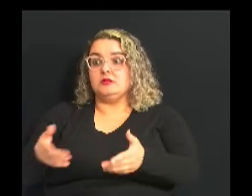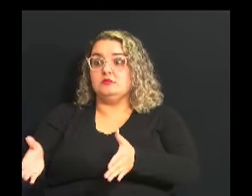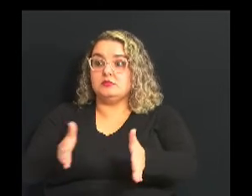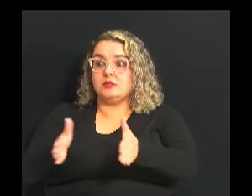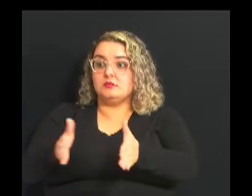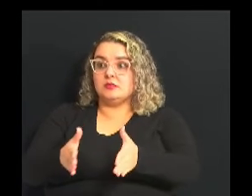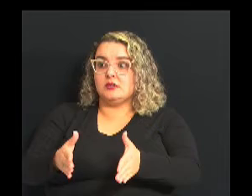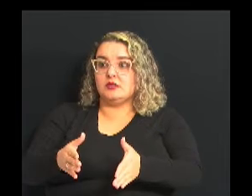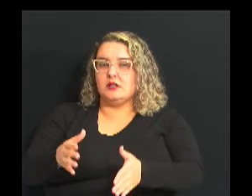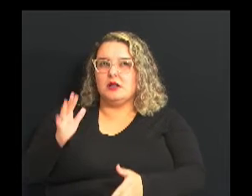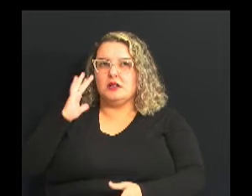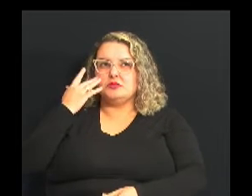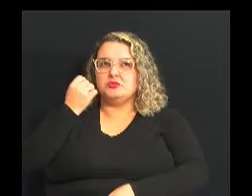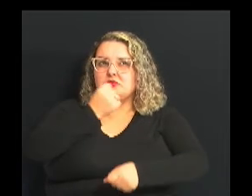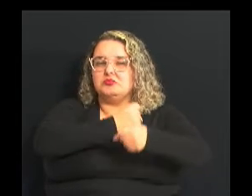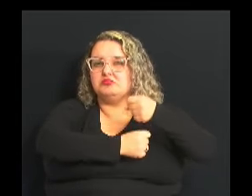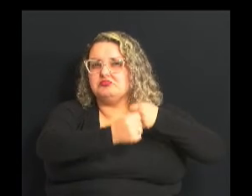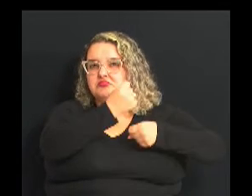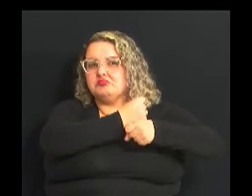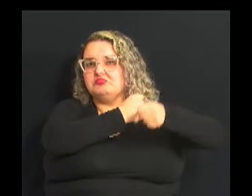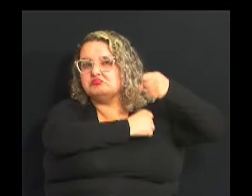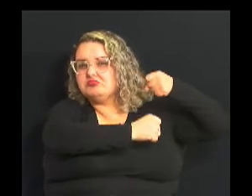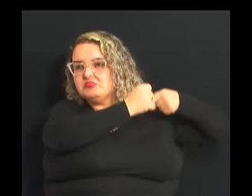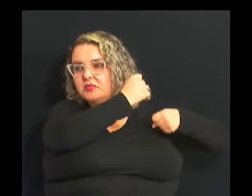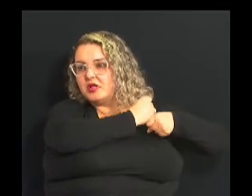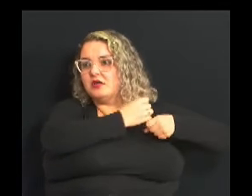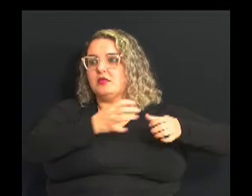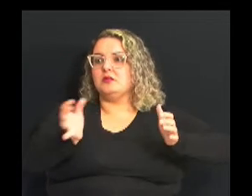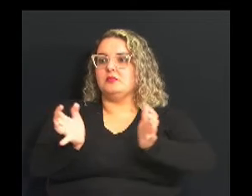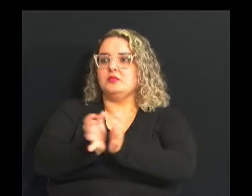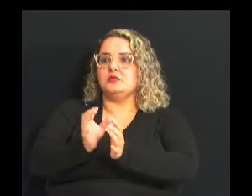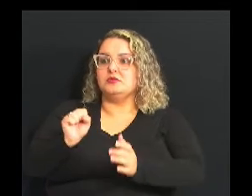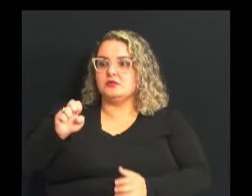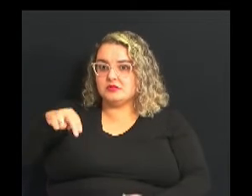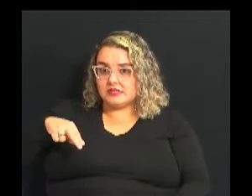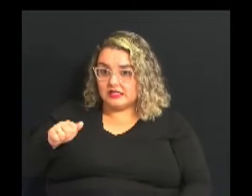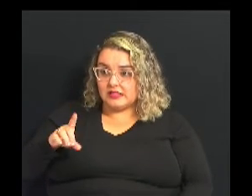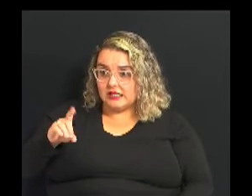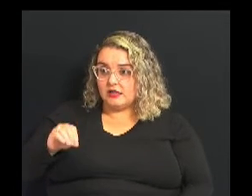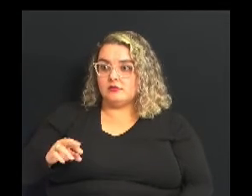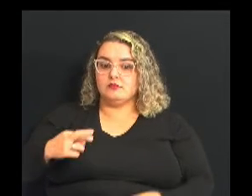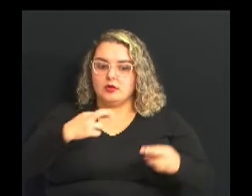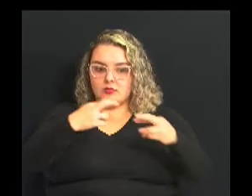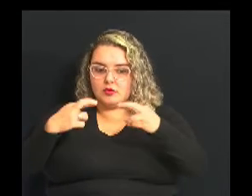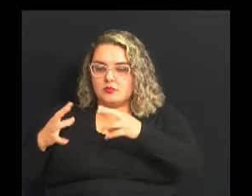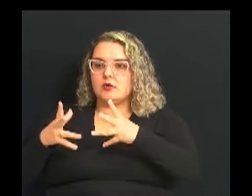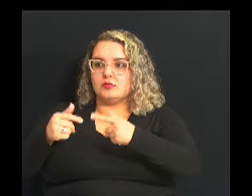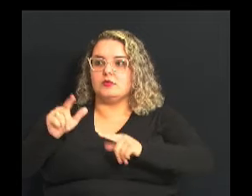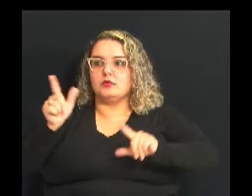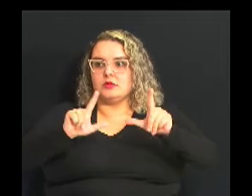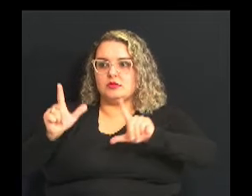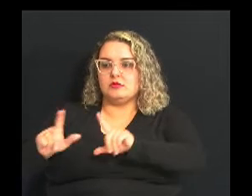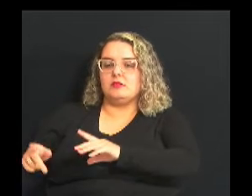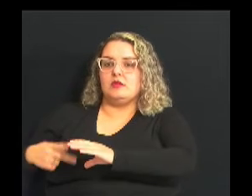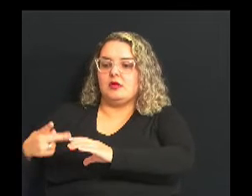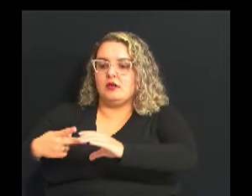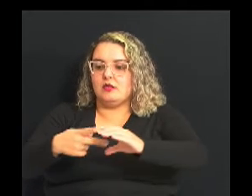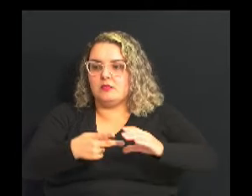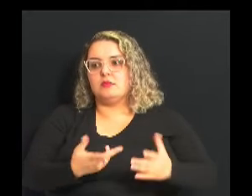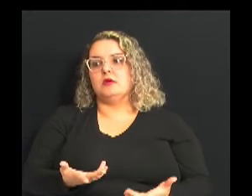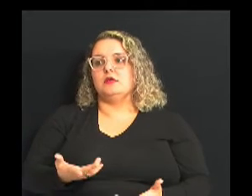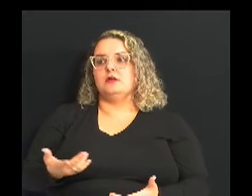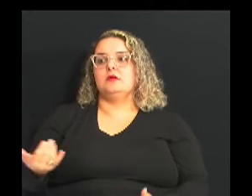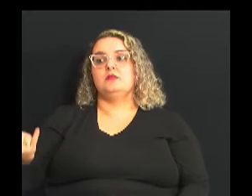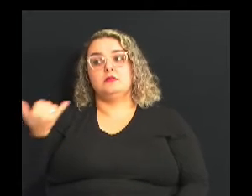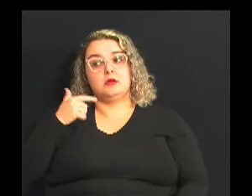no ano retrasado, nós fomos visitados por uma comissão do Senado, que estava verificando todas as TVs Câmaras. E eles colocaram para a